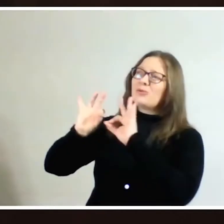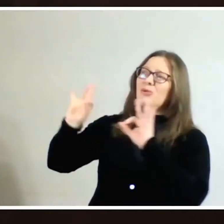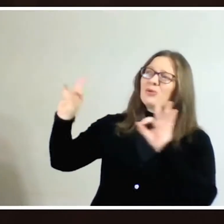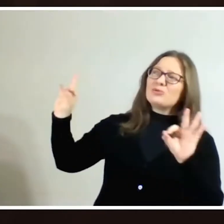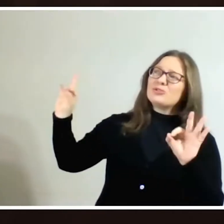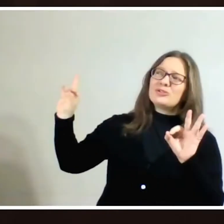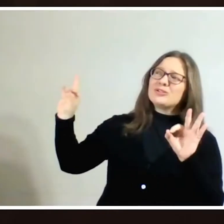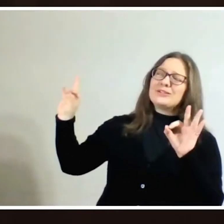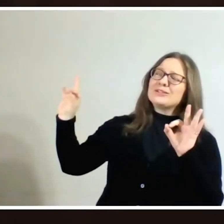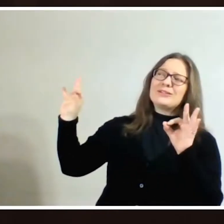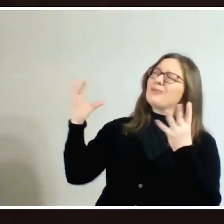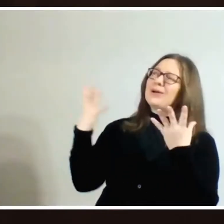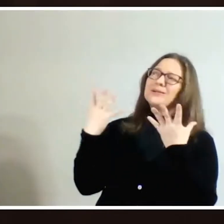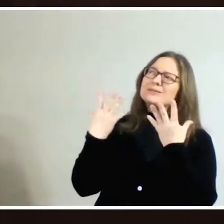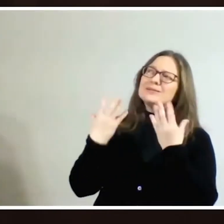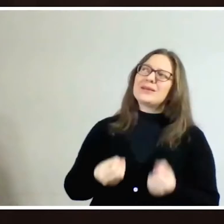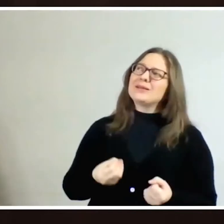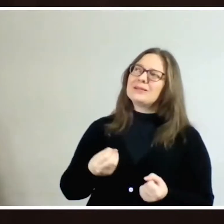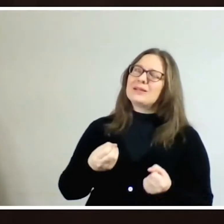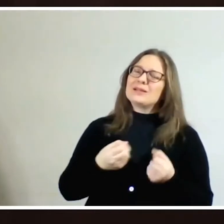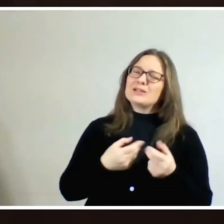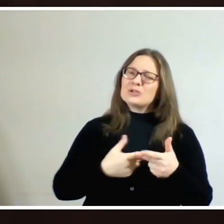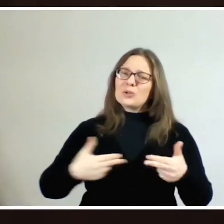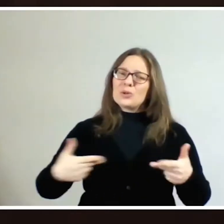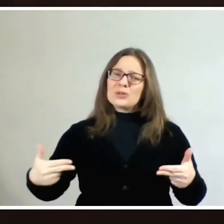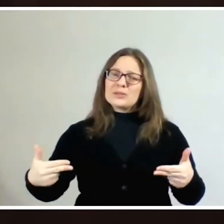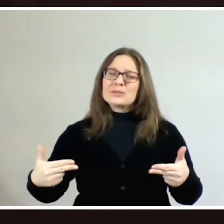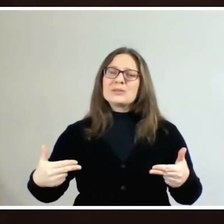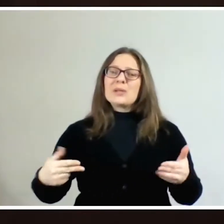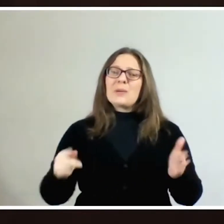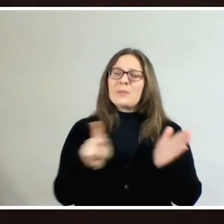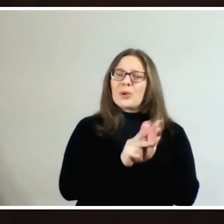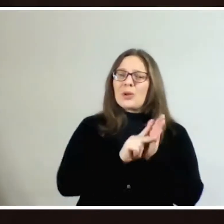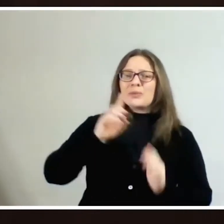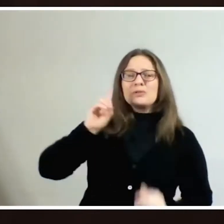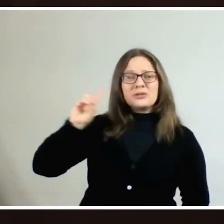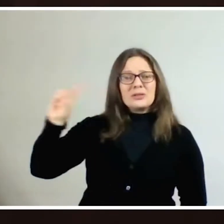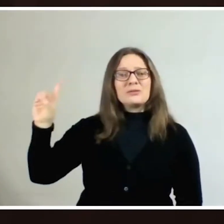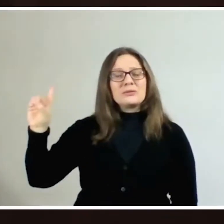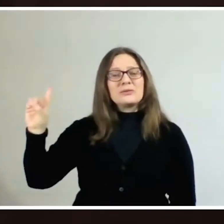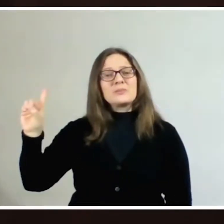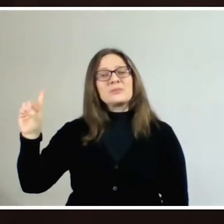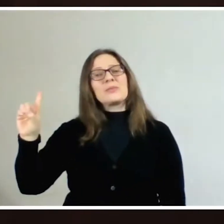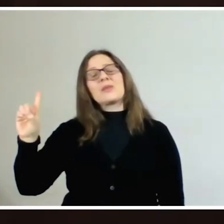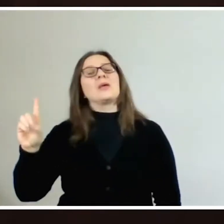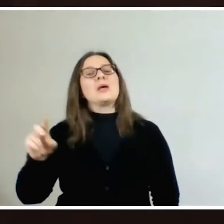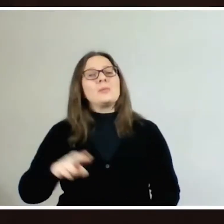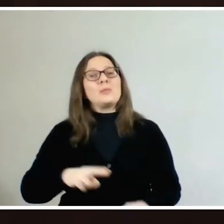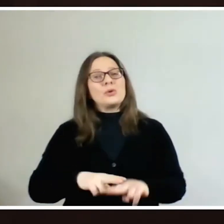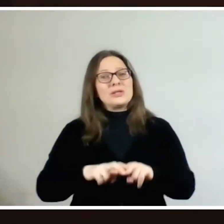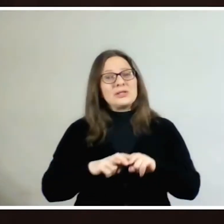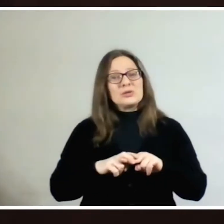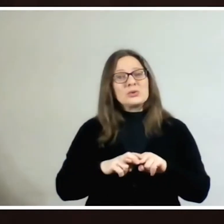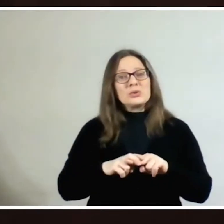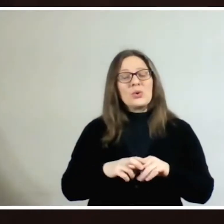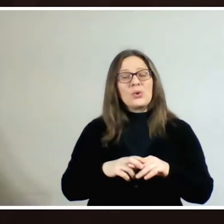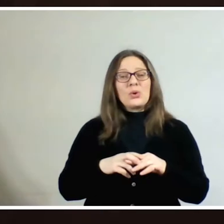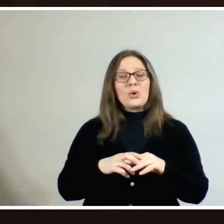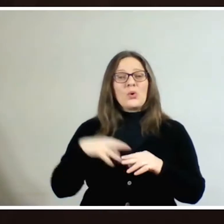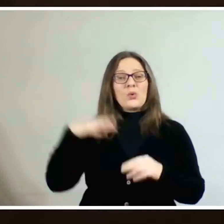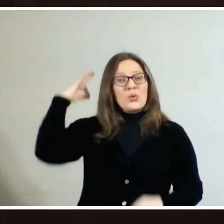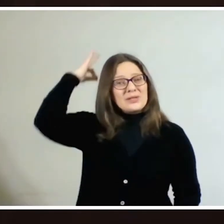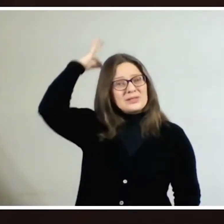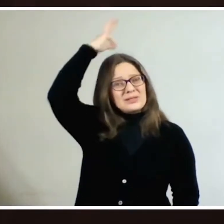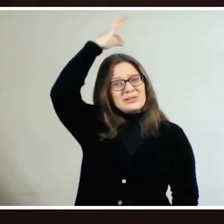ouve a palavra profética, que é a palavra que o Espírito diz às igrejas, irmãos, esse é de